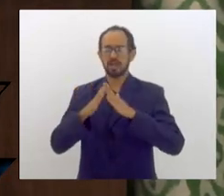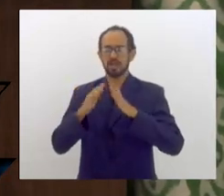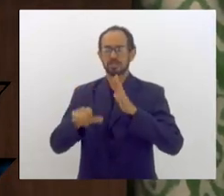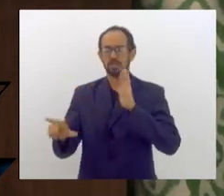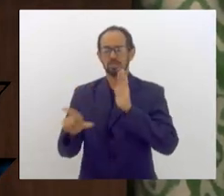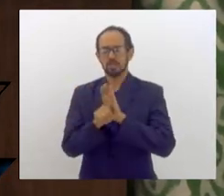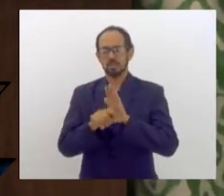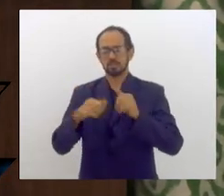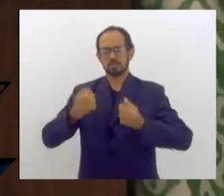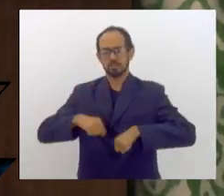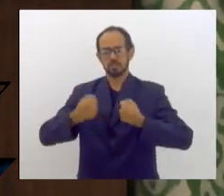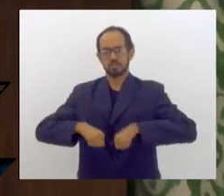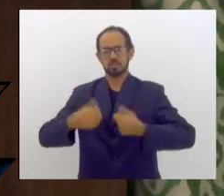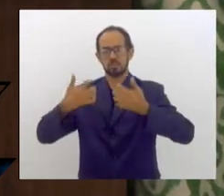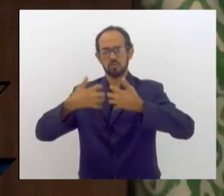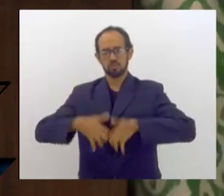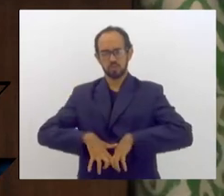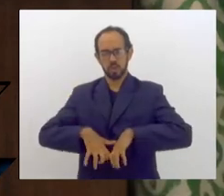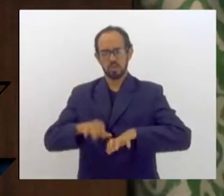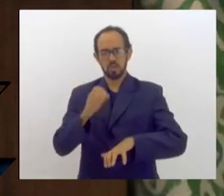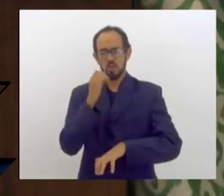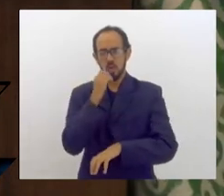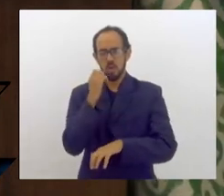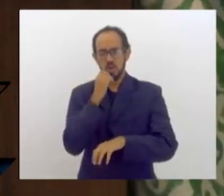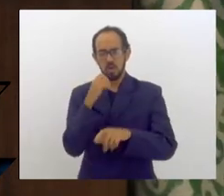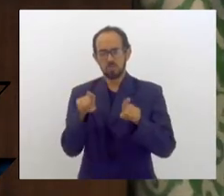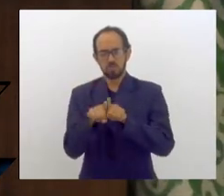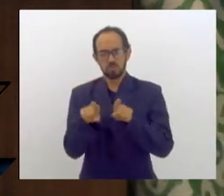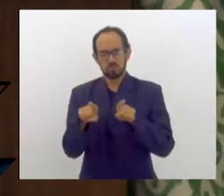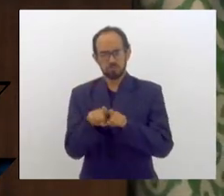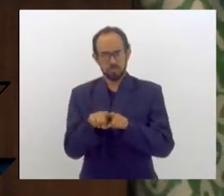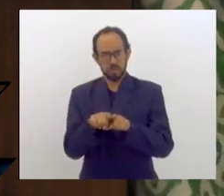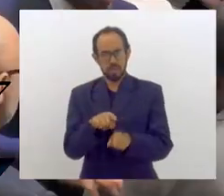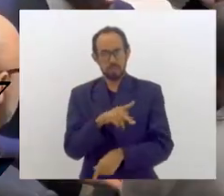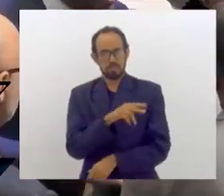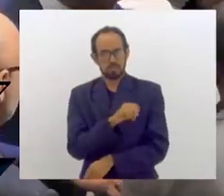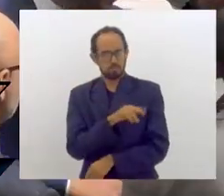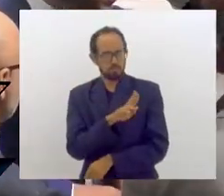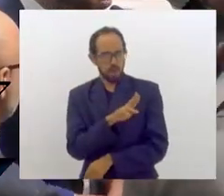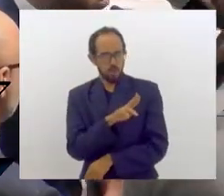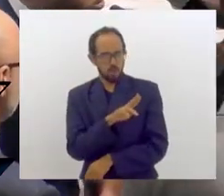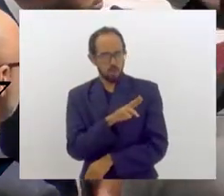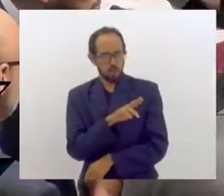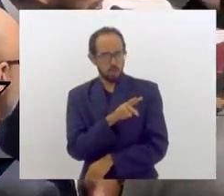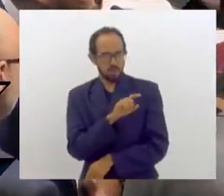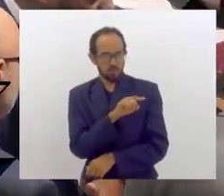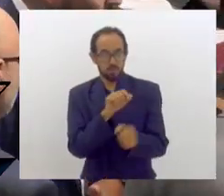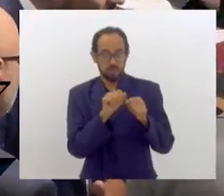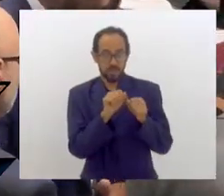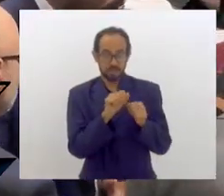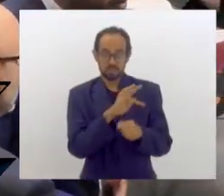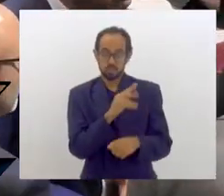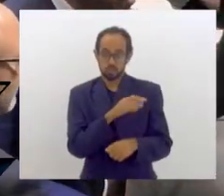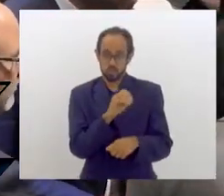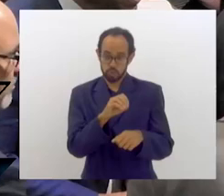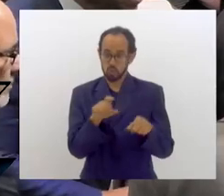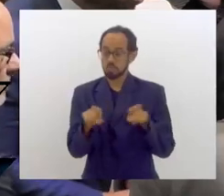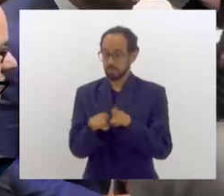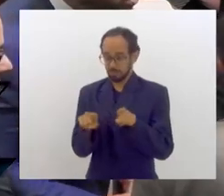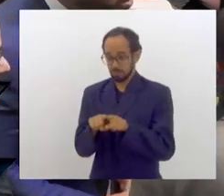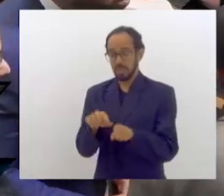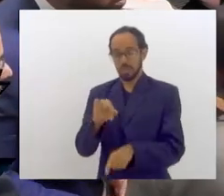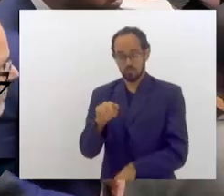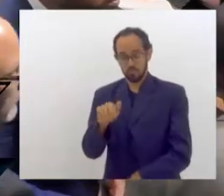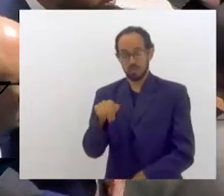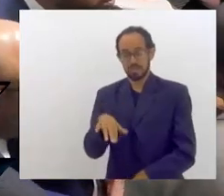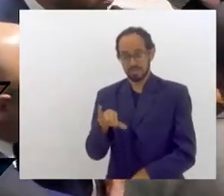precisa funcionar. E, por óbvio, pau que dá em Chico, dá em Francisco, né? Assim diz o ditado. E nós